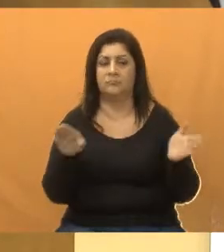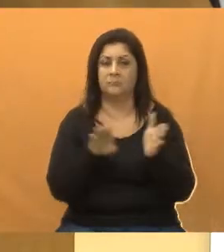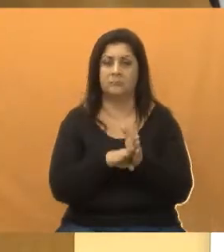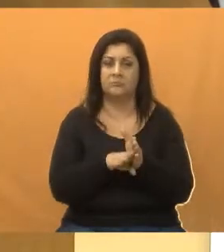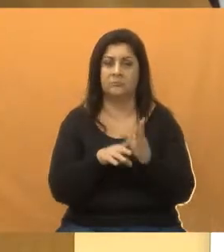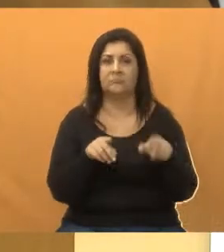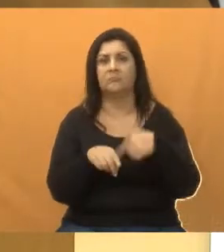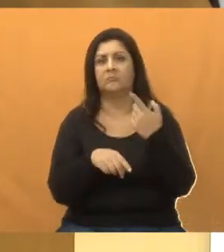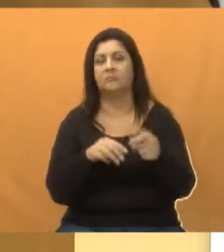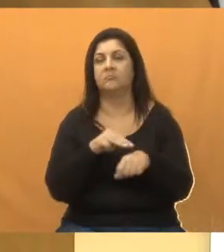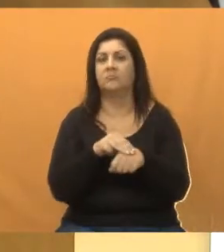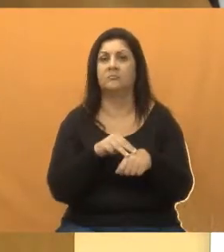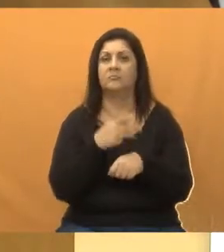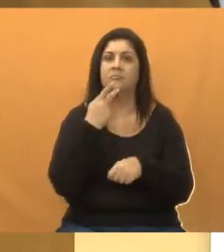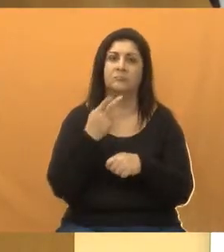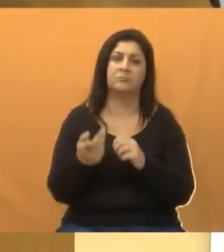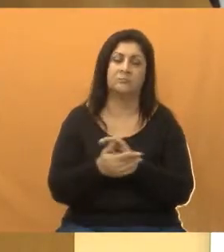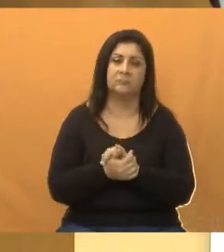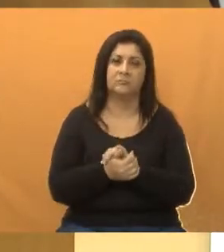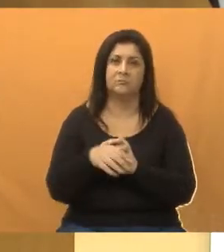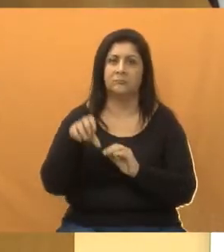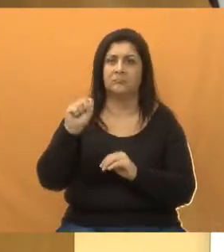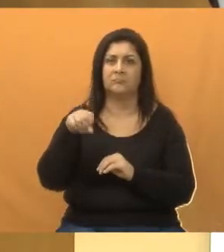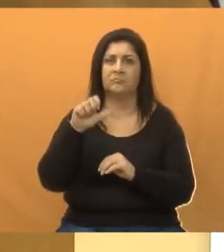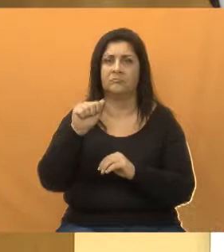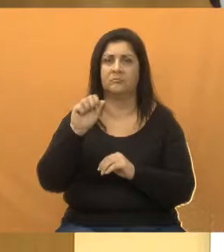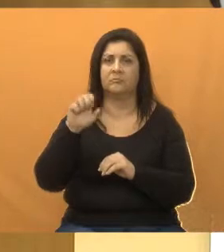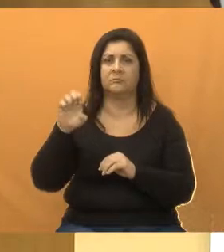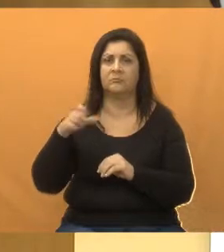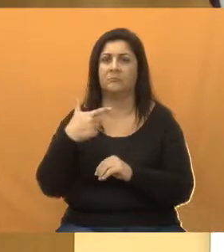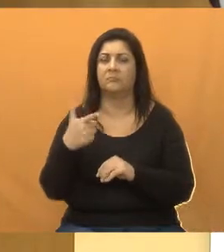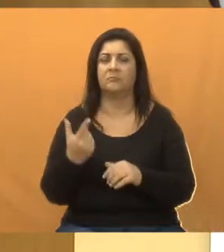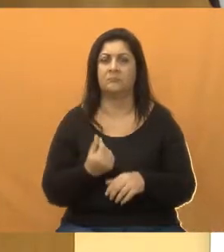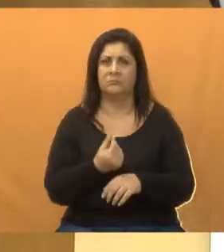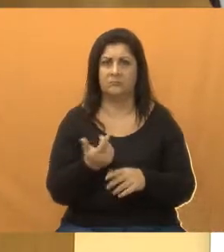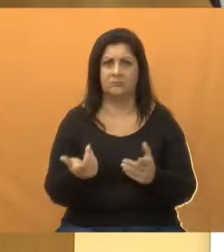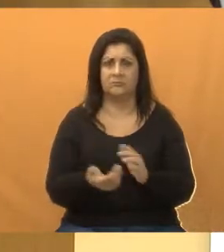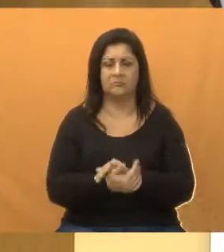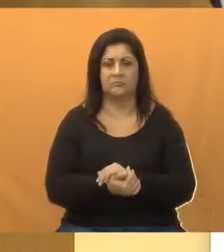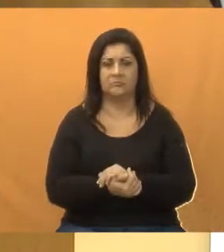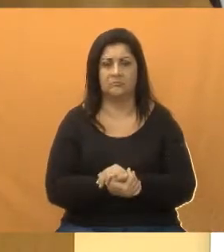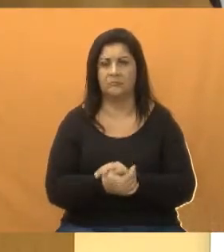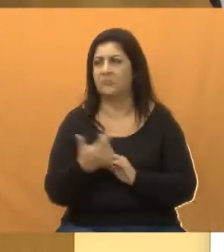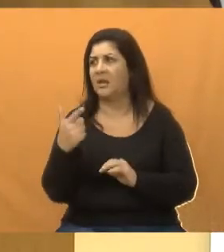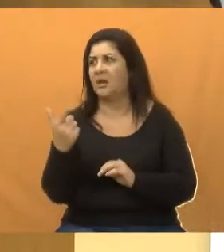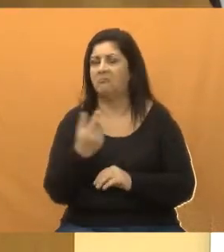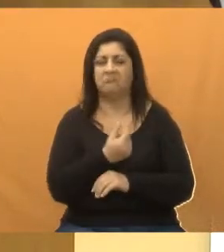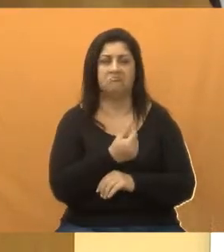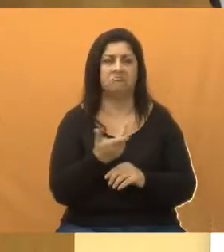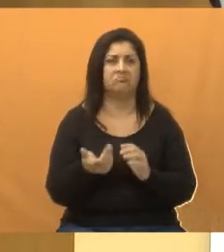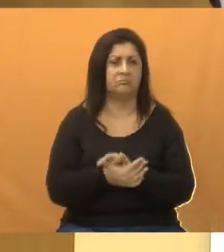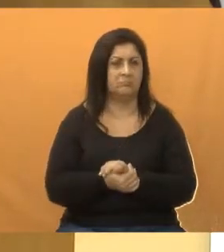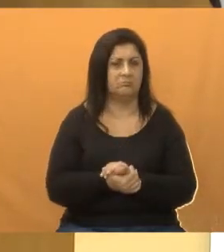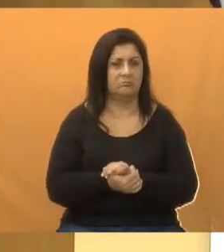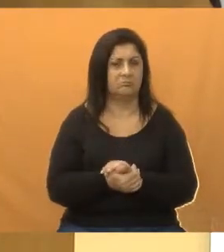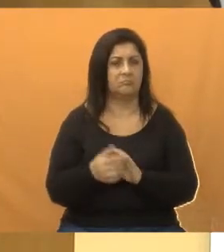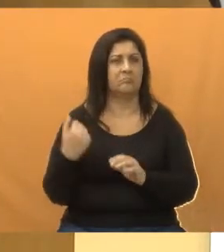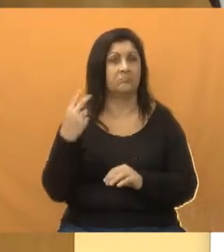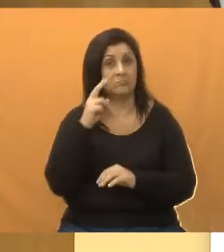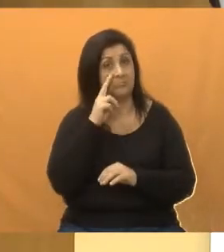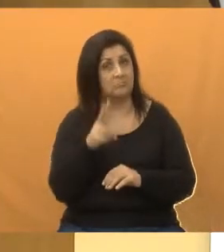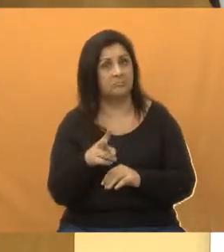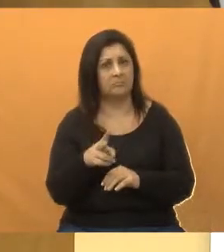depois discutir e dizer o seguinte: o SAI não tem dinheiro para fazer esse tipo de obra, não tem dinheiro para fazer aquilo. Aqui nós estamos vendo, estamos